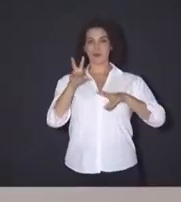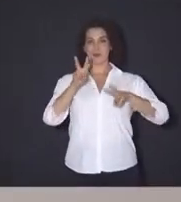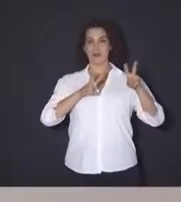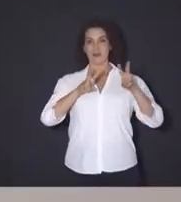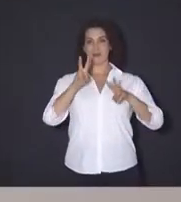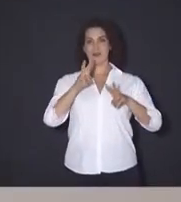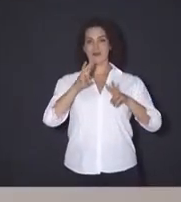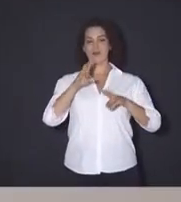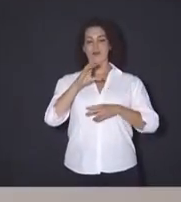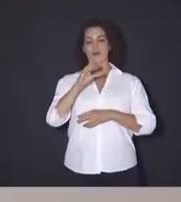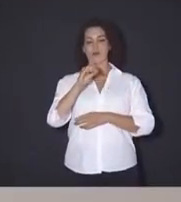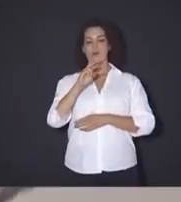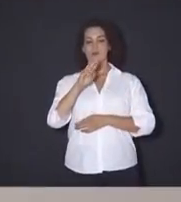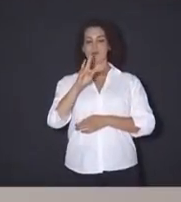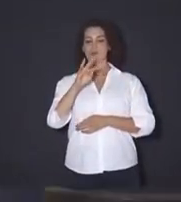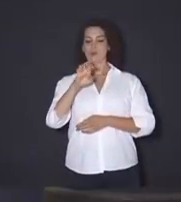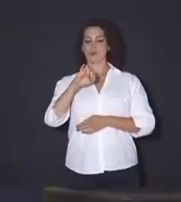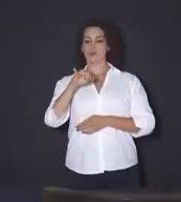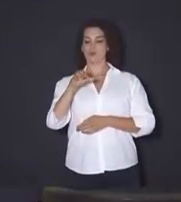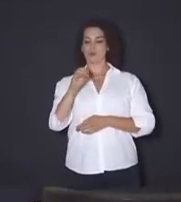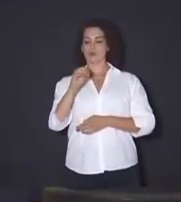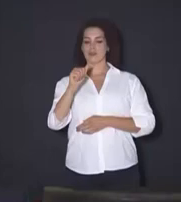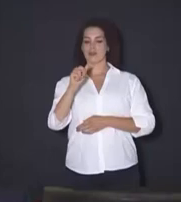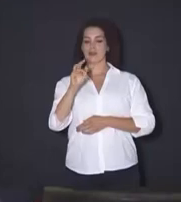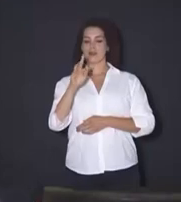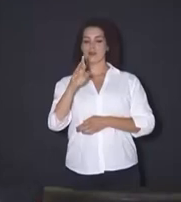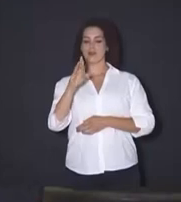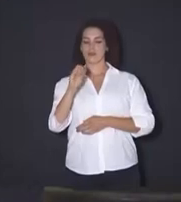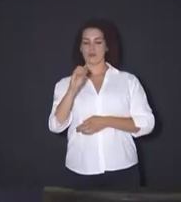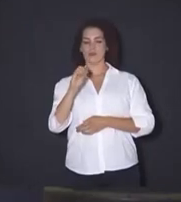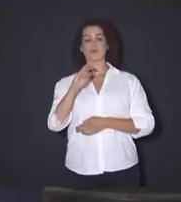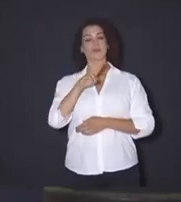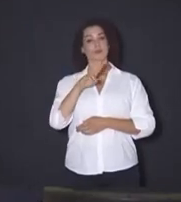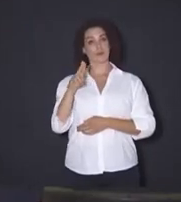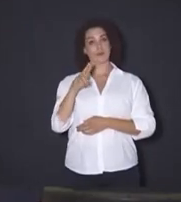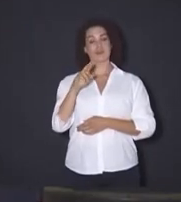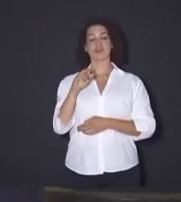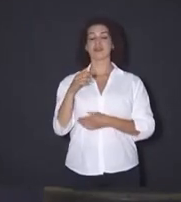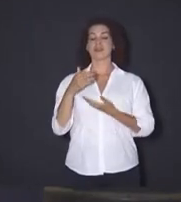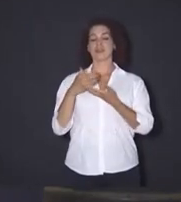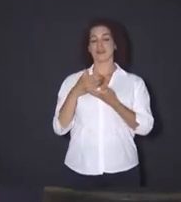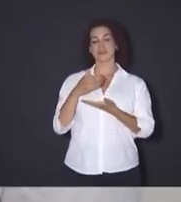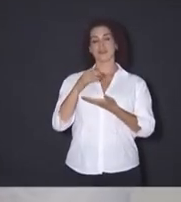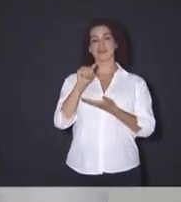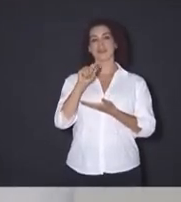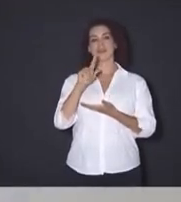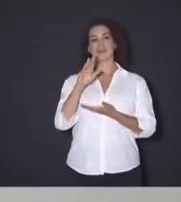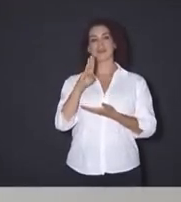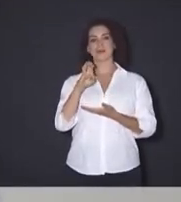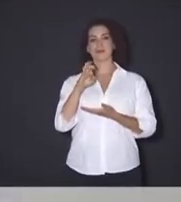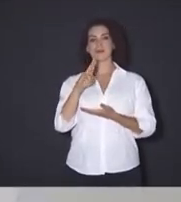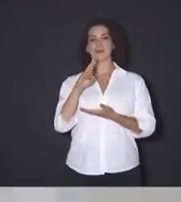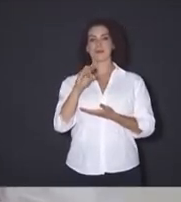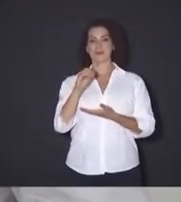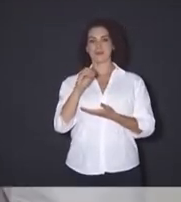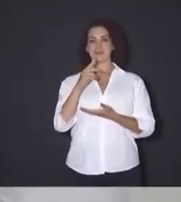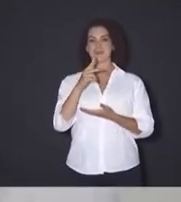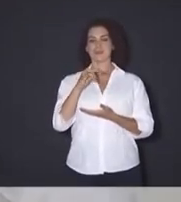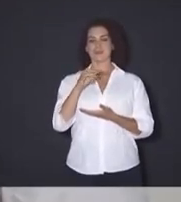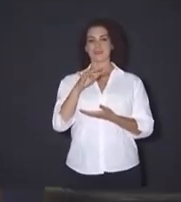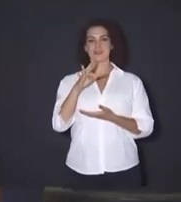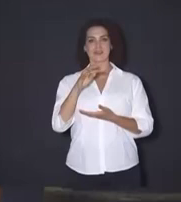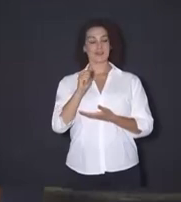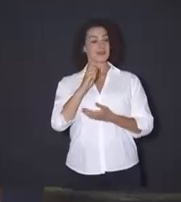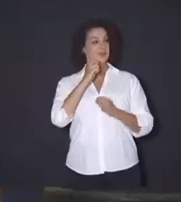meu amigo alberto pita tudo bom amigo tudo maravilha microfone